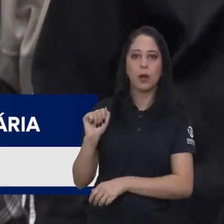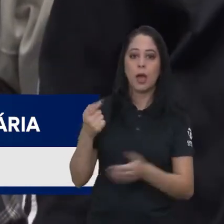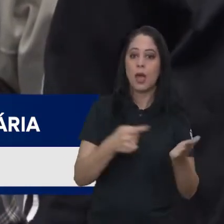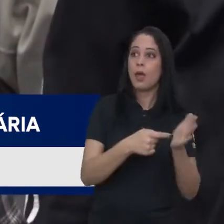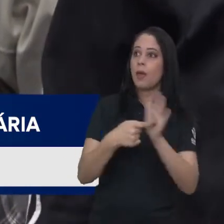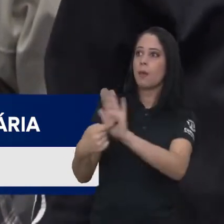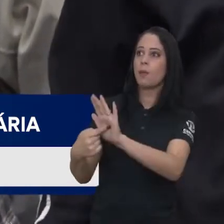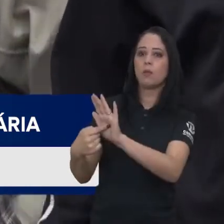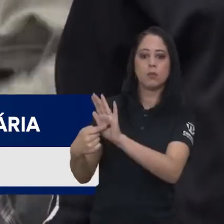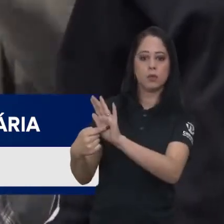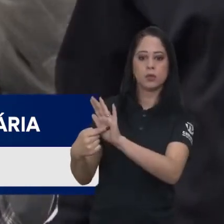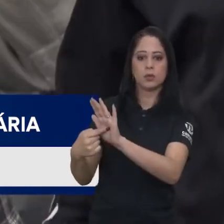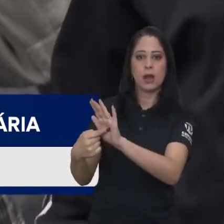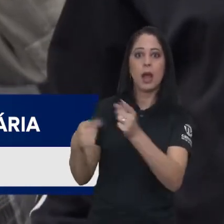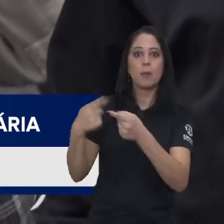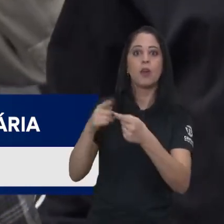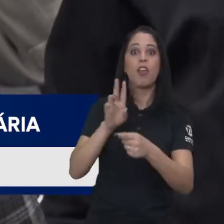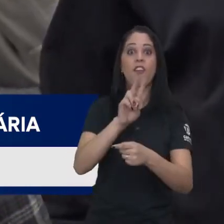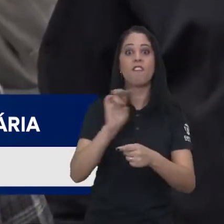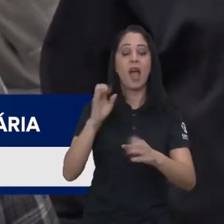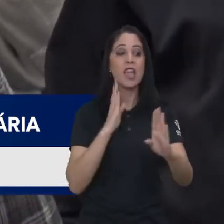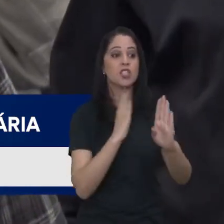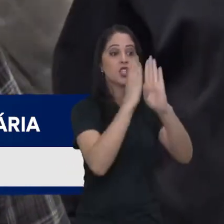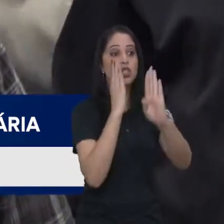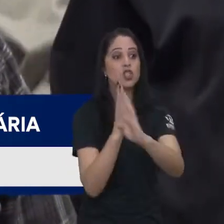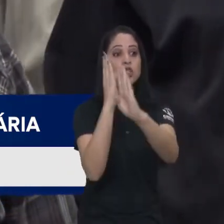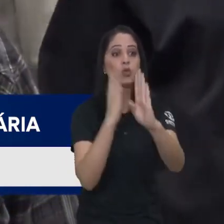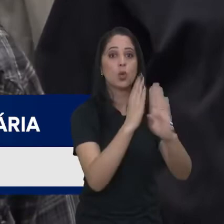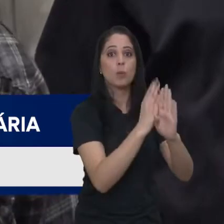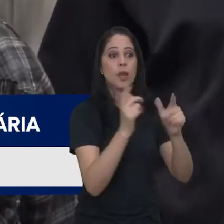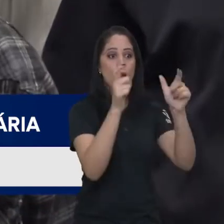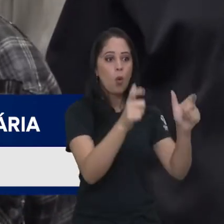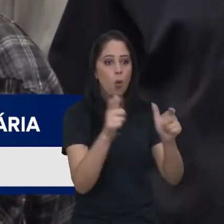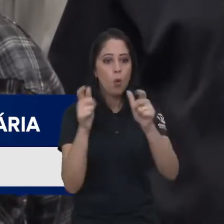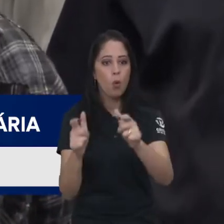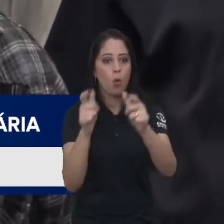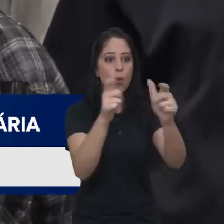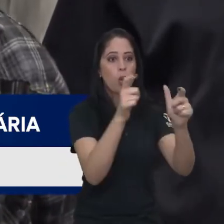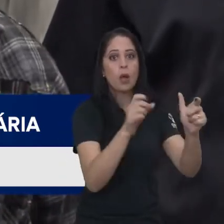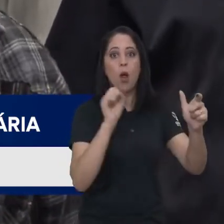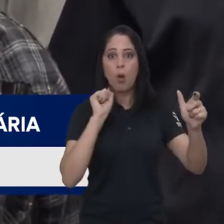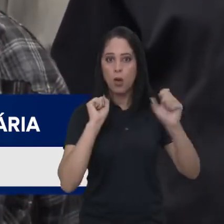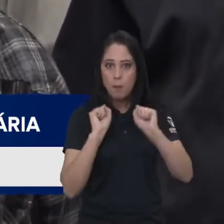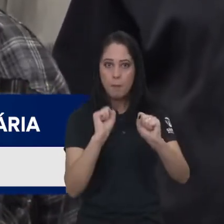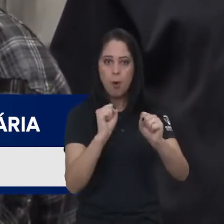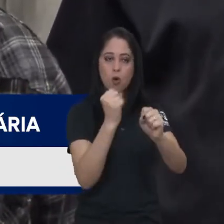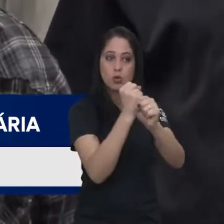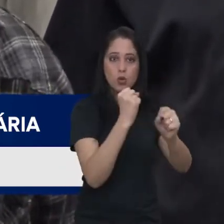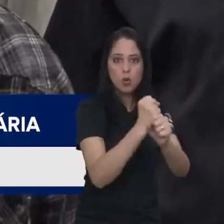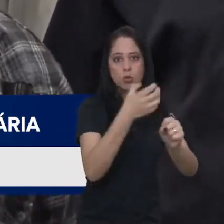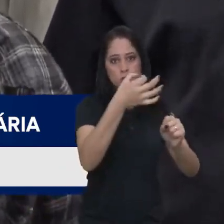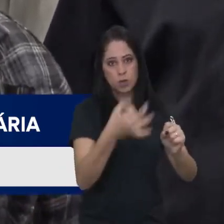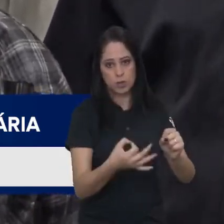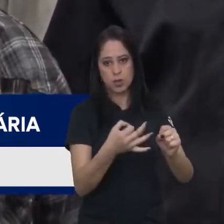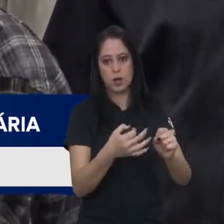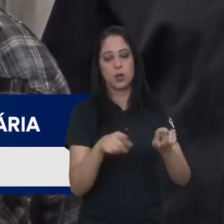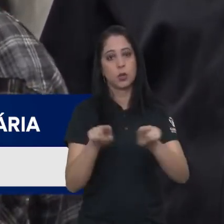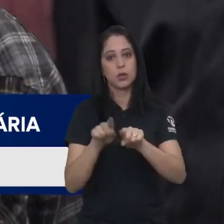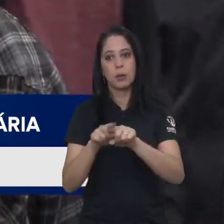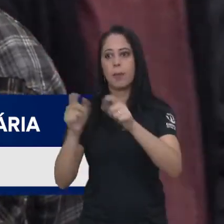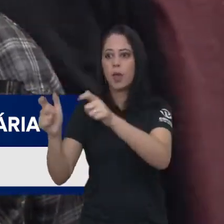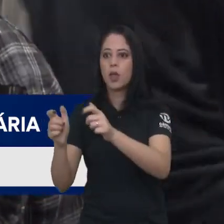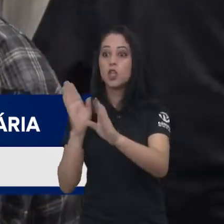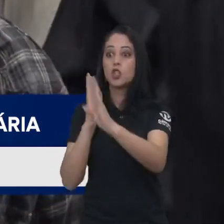macro-drenagem. Por quê? Isso vai identificar as áreas que podem ser, de fato, legalizadas e as áreas que têm que ser